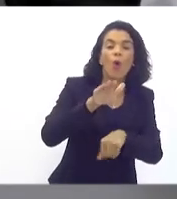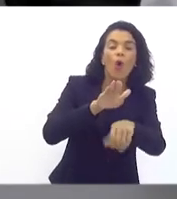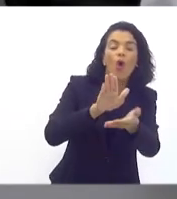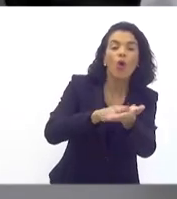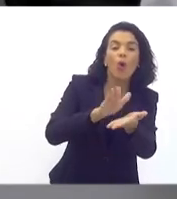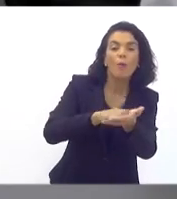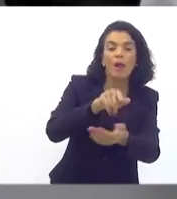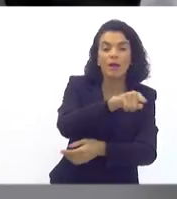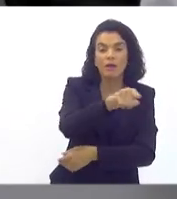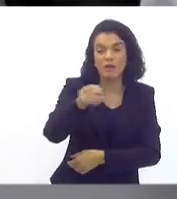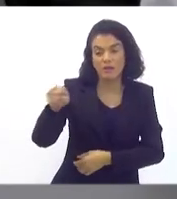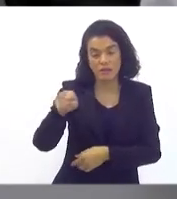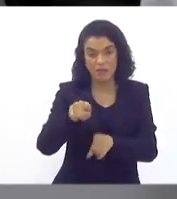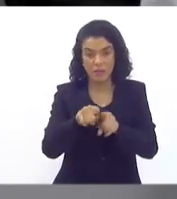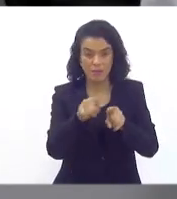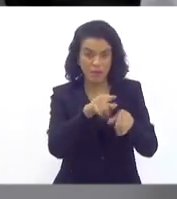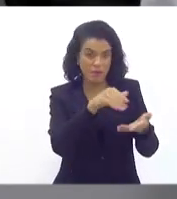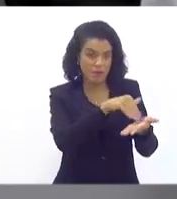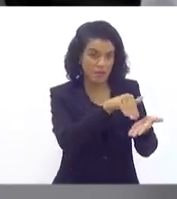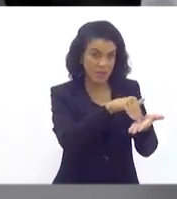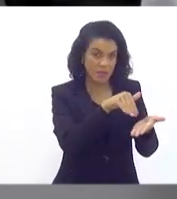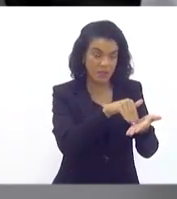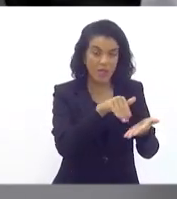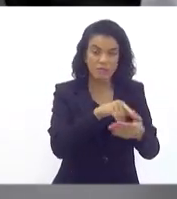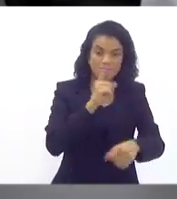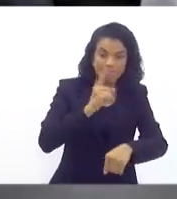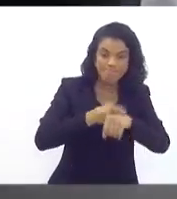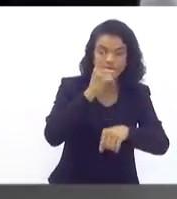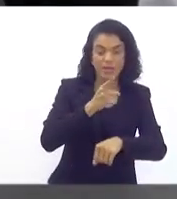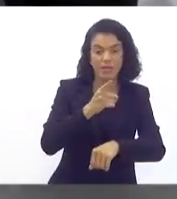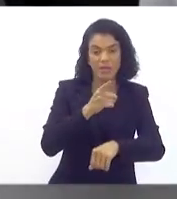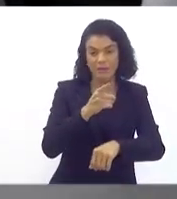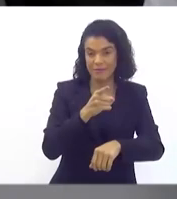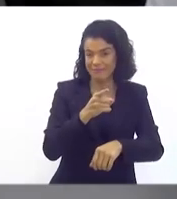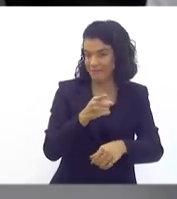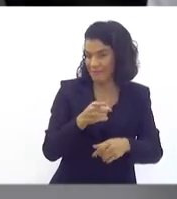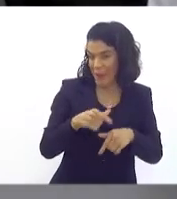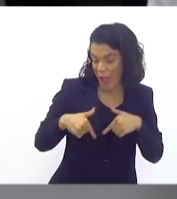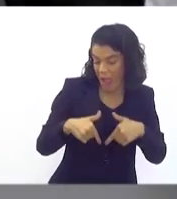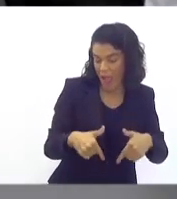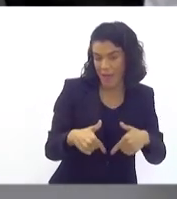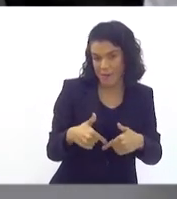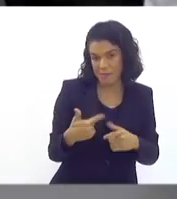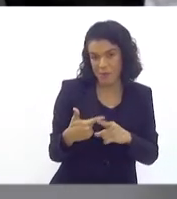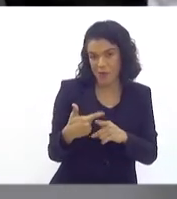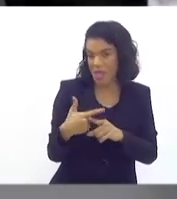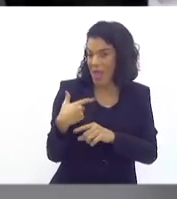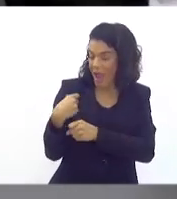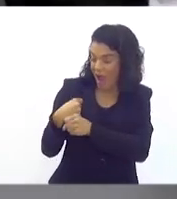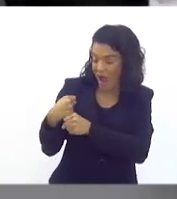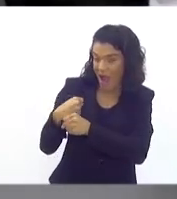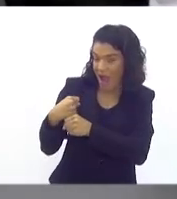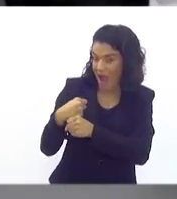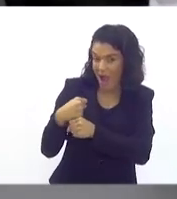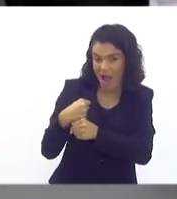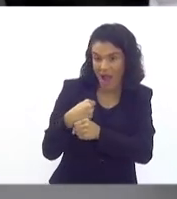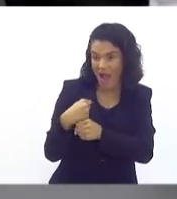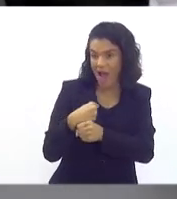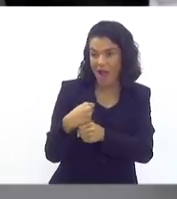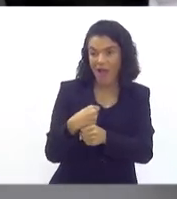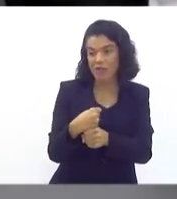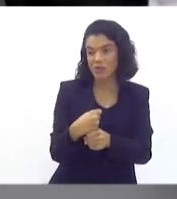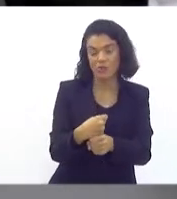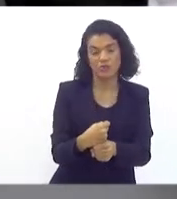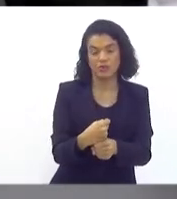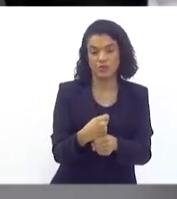nem o secretário uma coisa de imediatismo que o tempo da ferida quando se cria